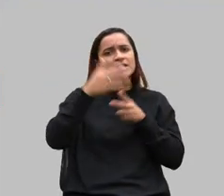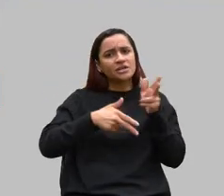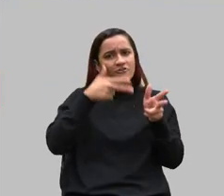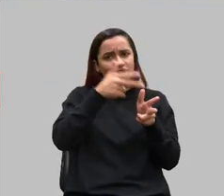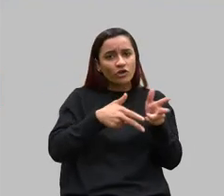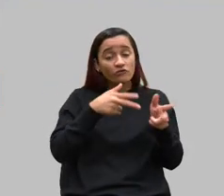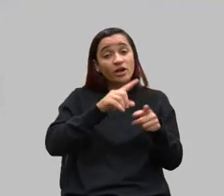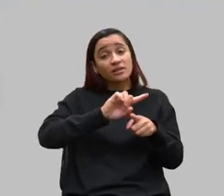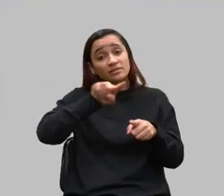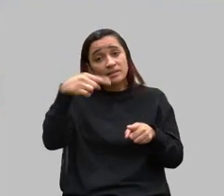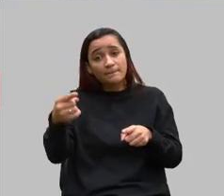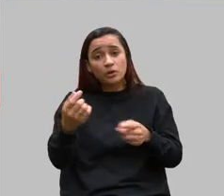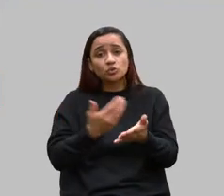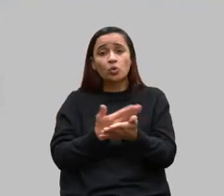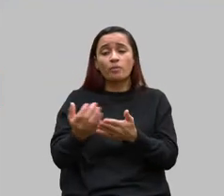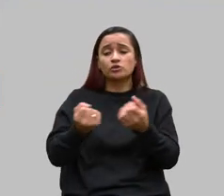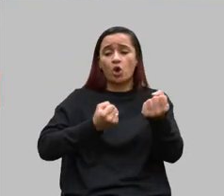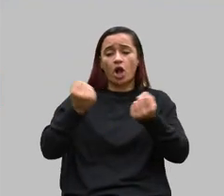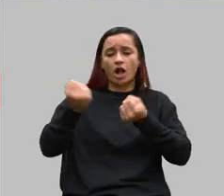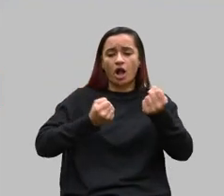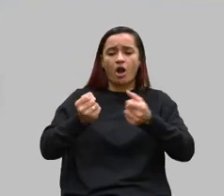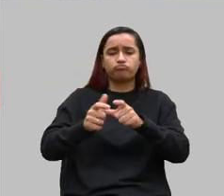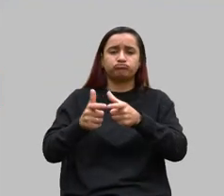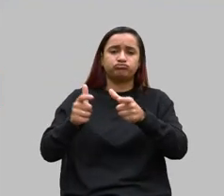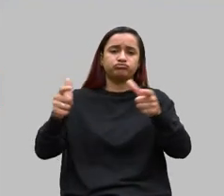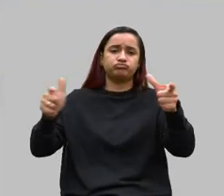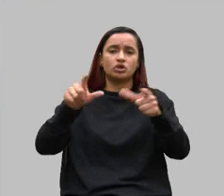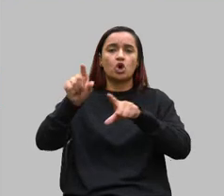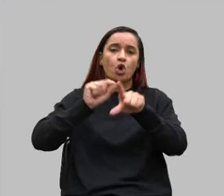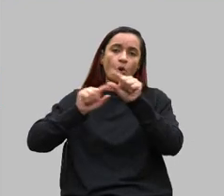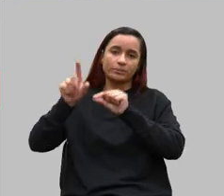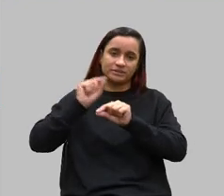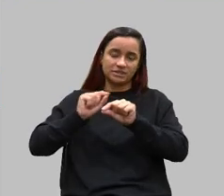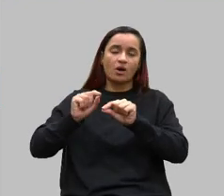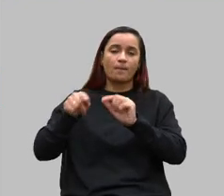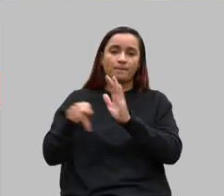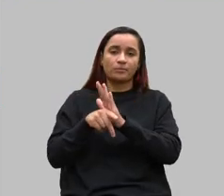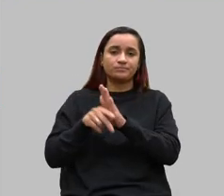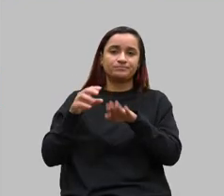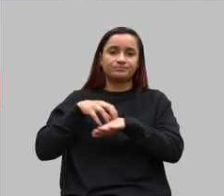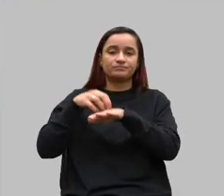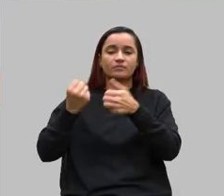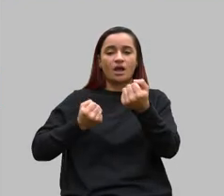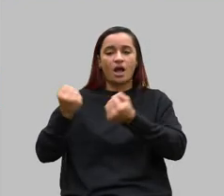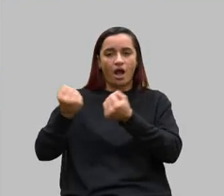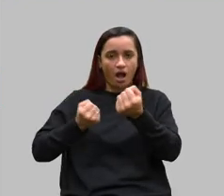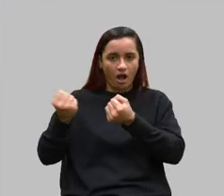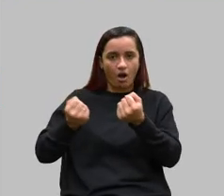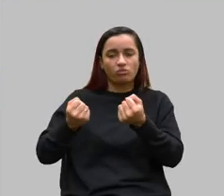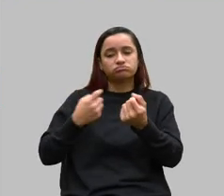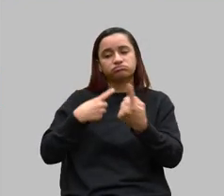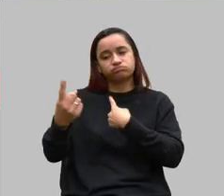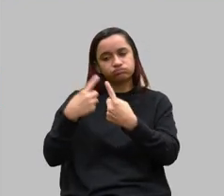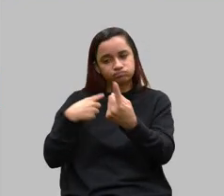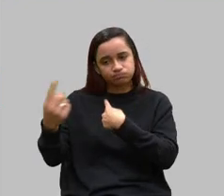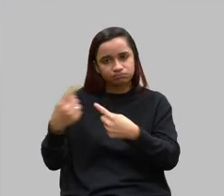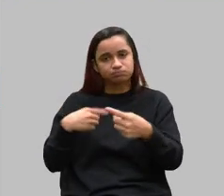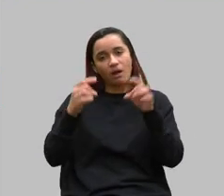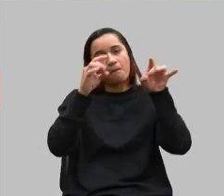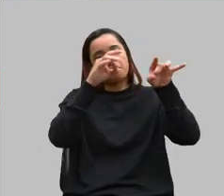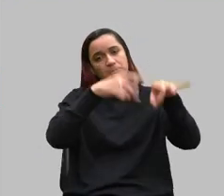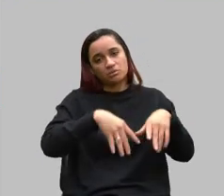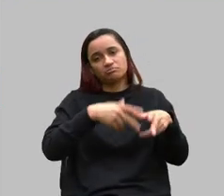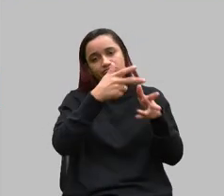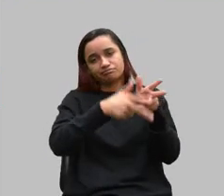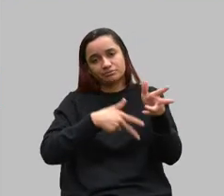indústria automobilística se optou pelo transporte eh de veículo pelas estradas e houve esse